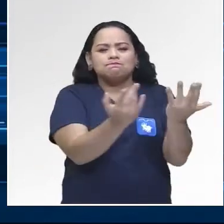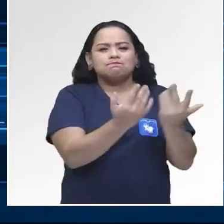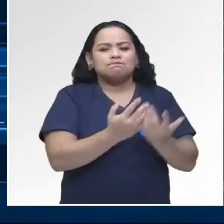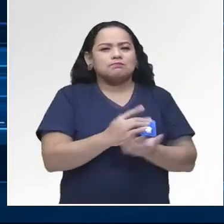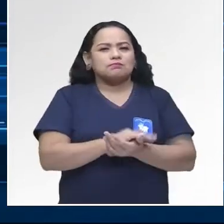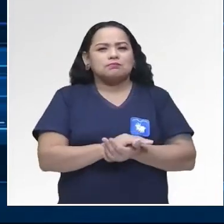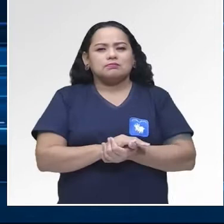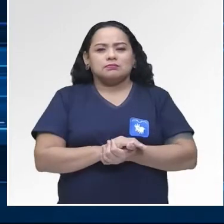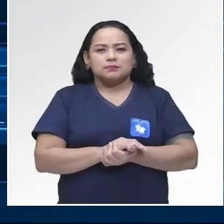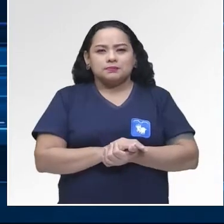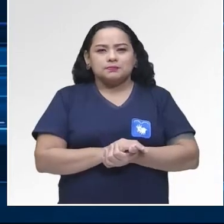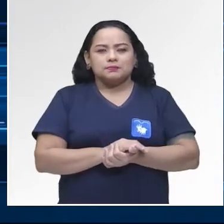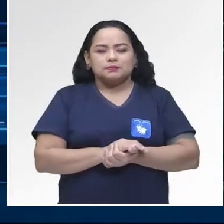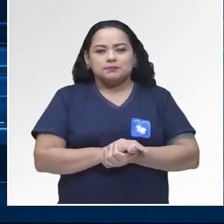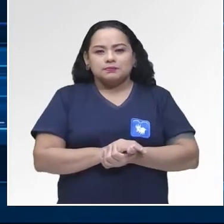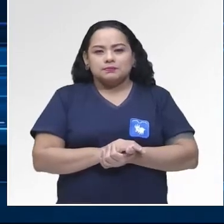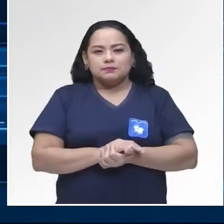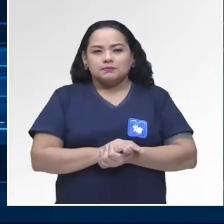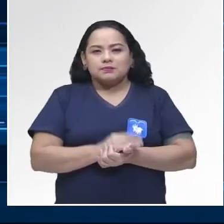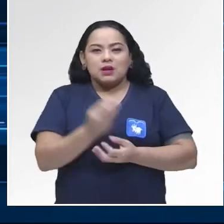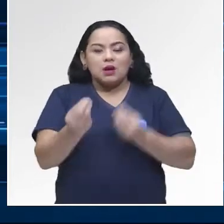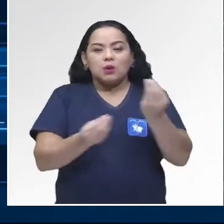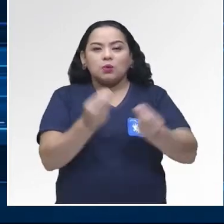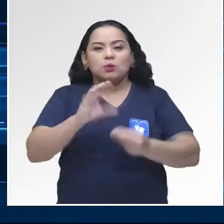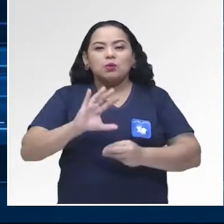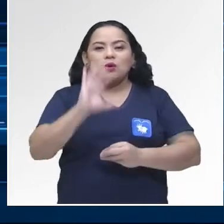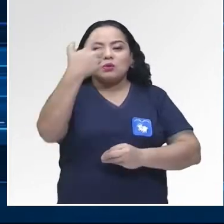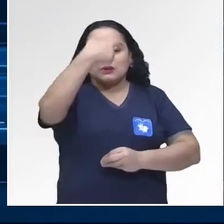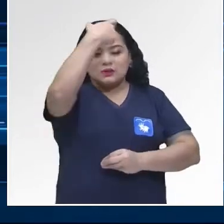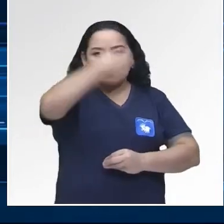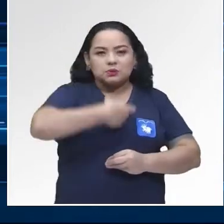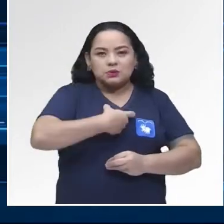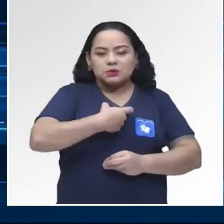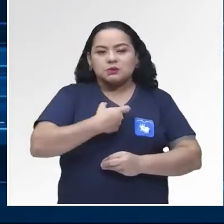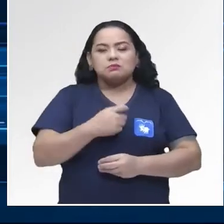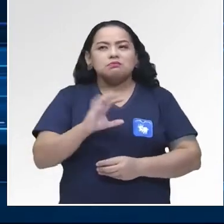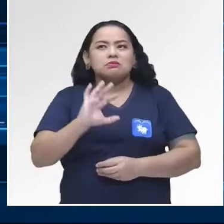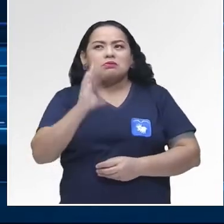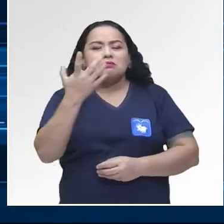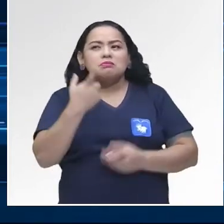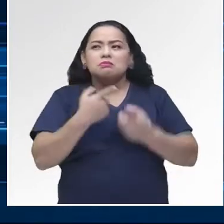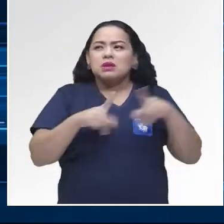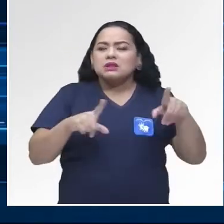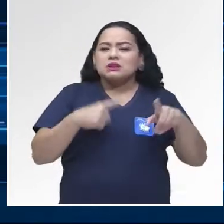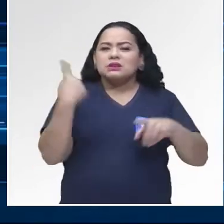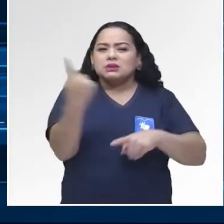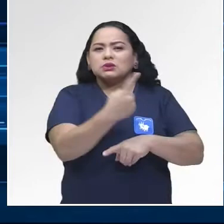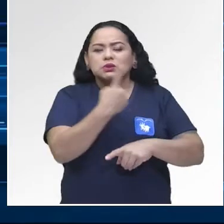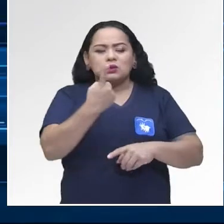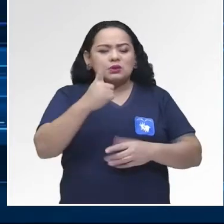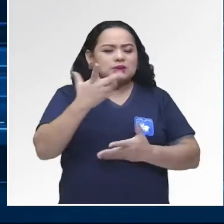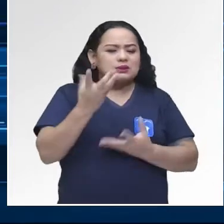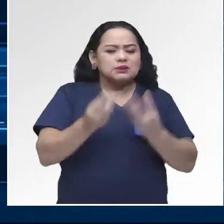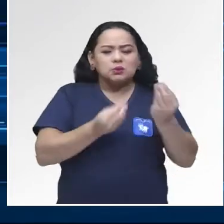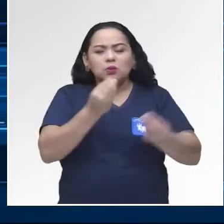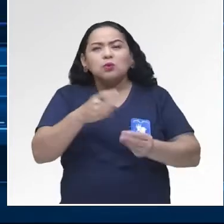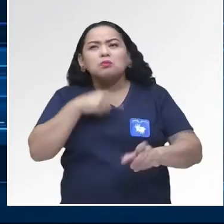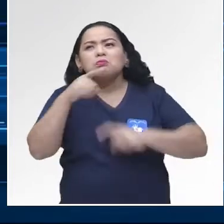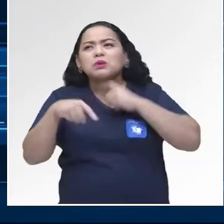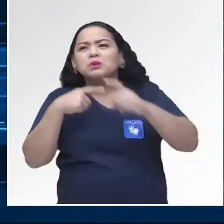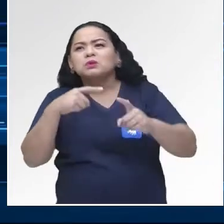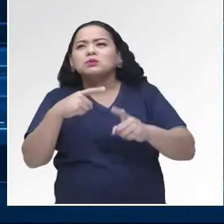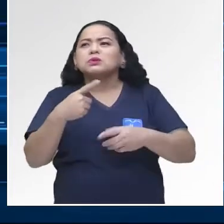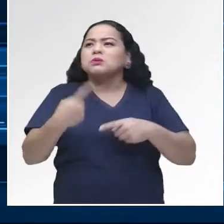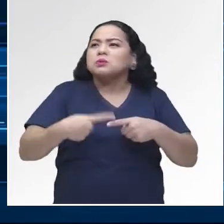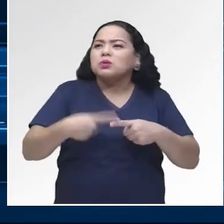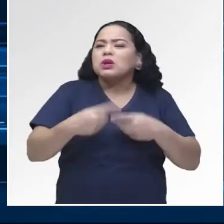nosso cotidiano, aquilo que acontece conosco e nós não fazemos um aprofundamento, nós não